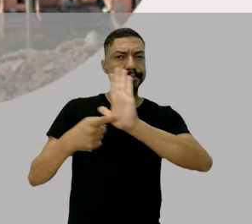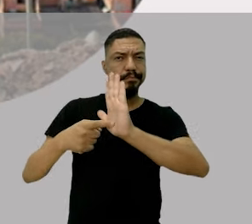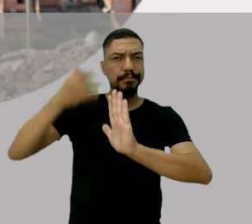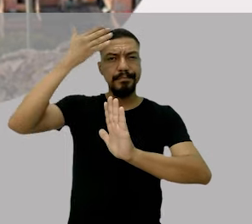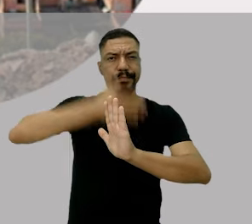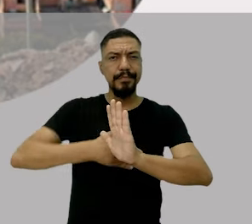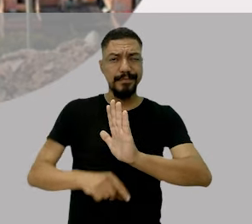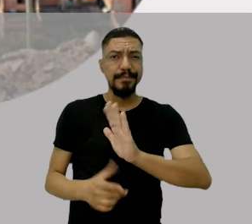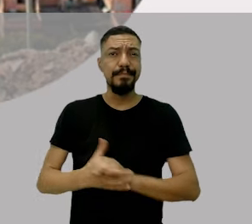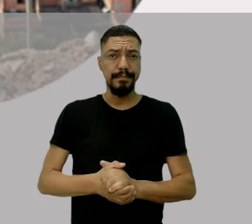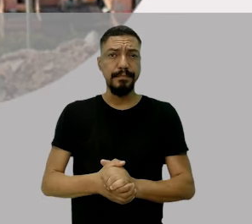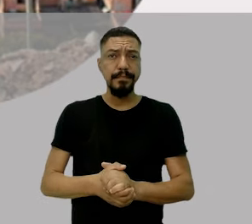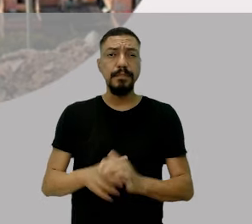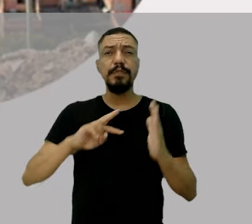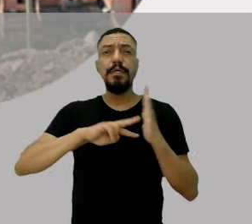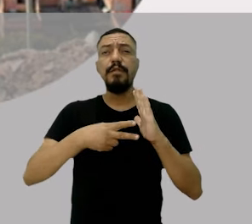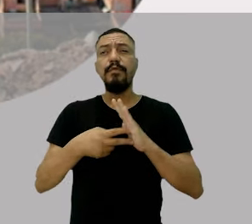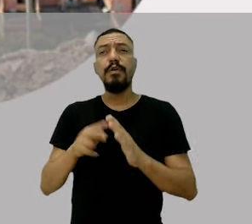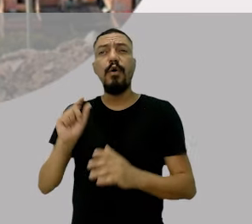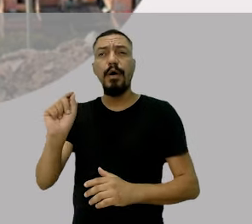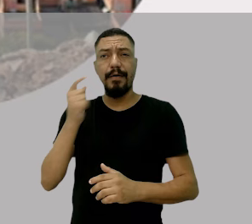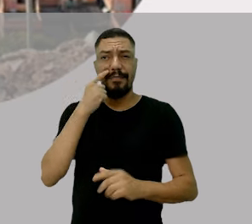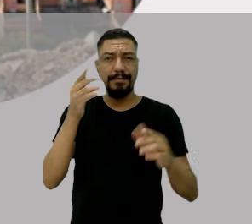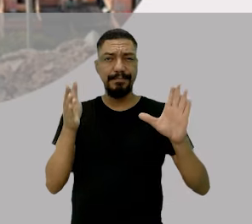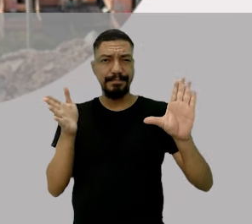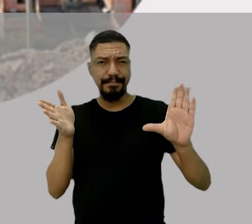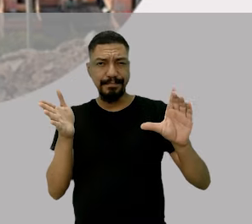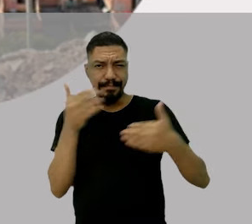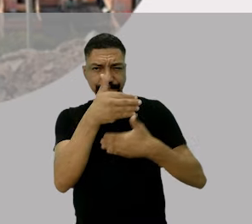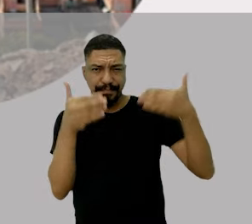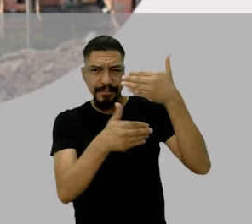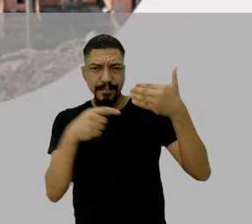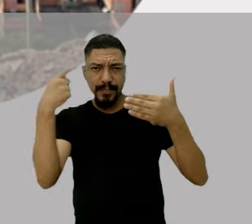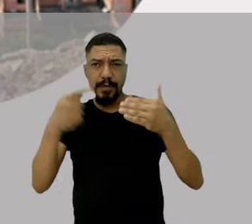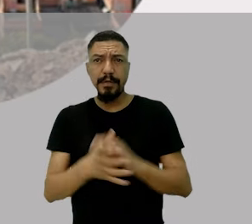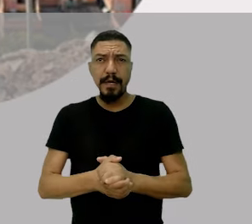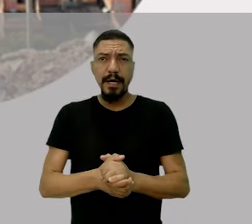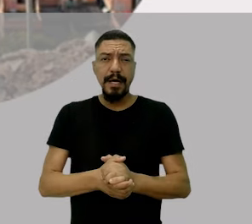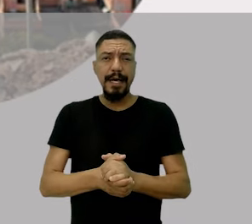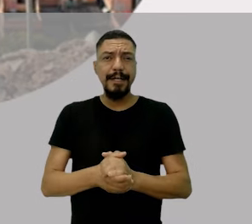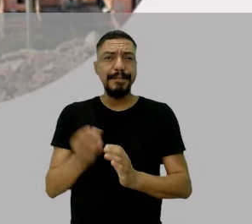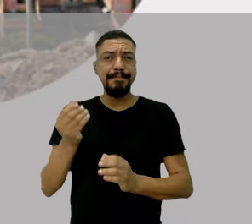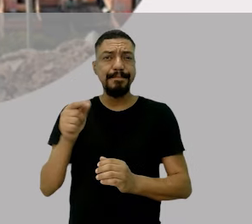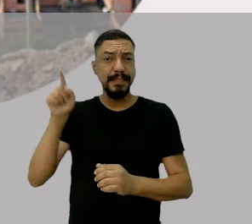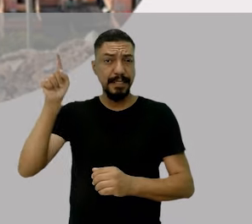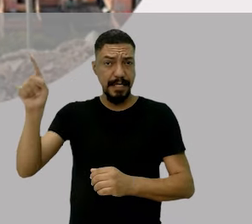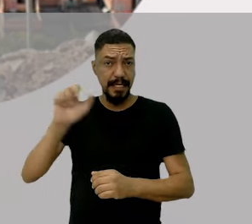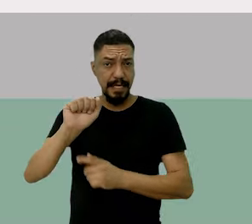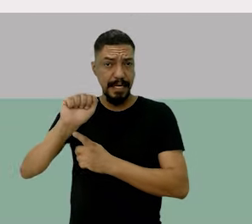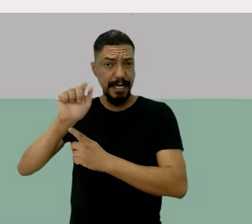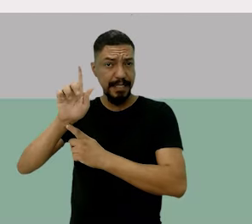desse agente. O que significa? Pode passar o próximo slide. Né? que o